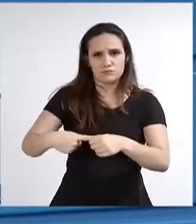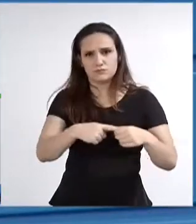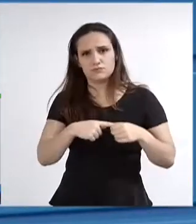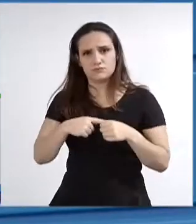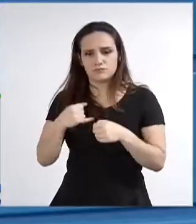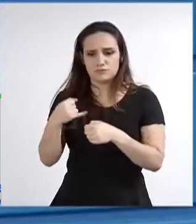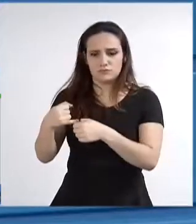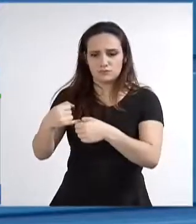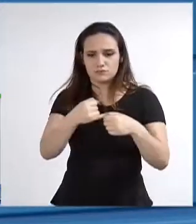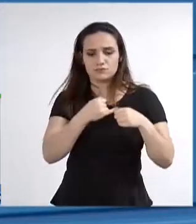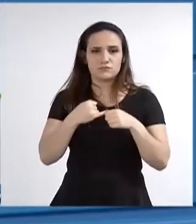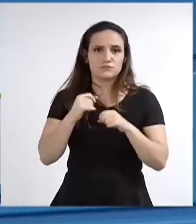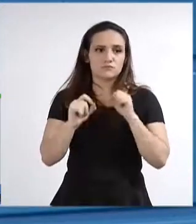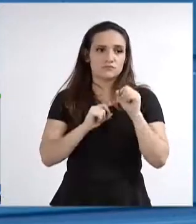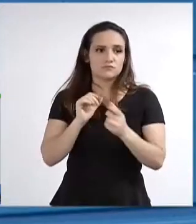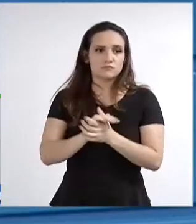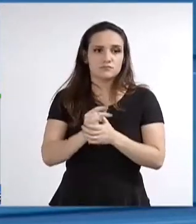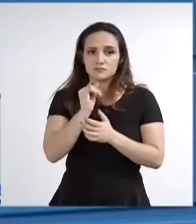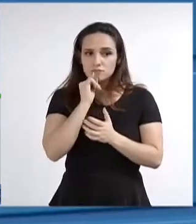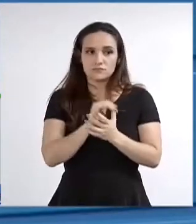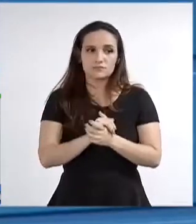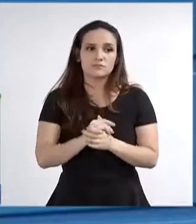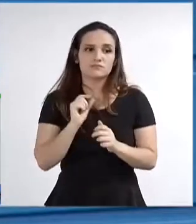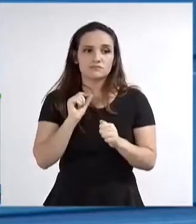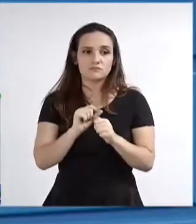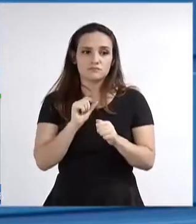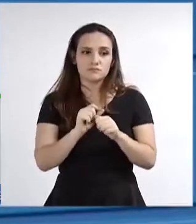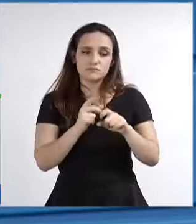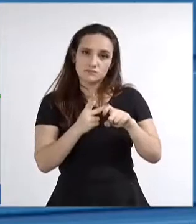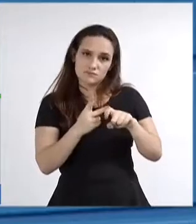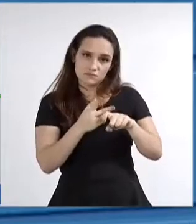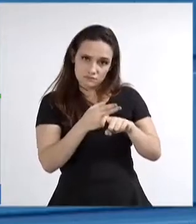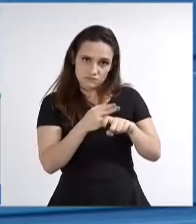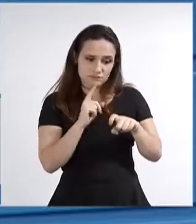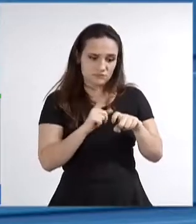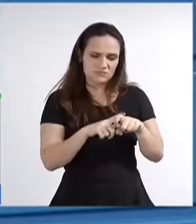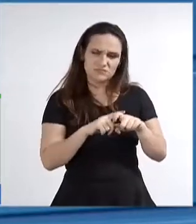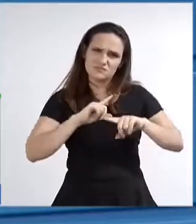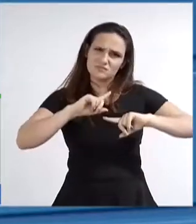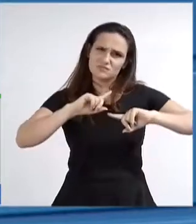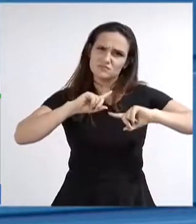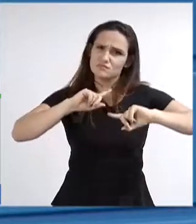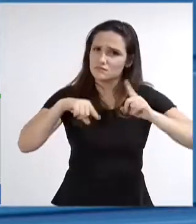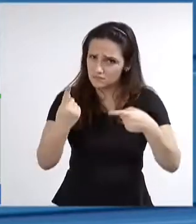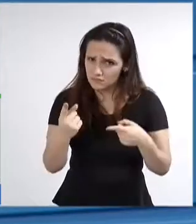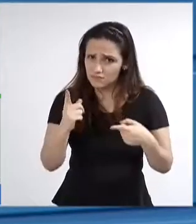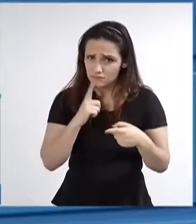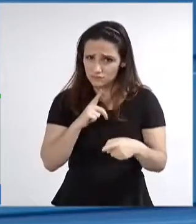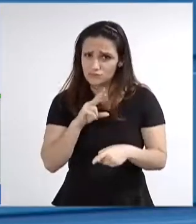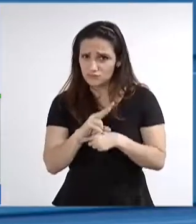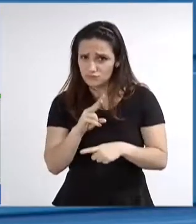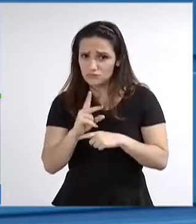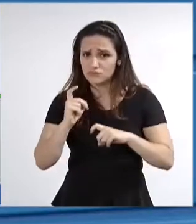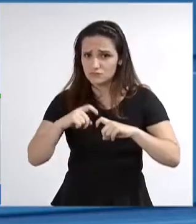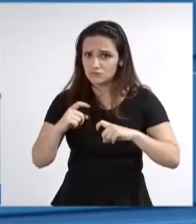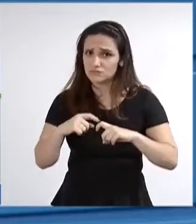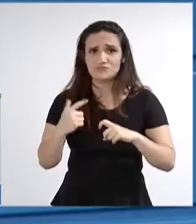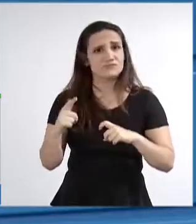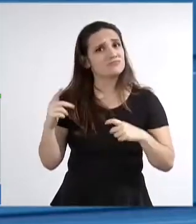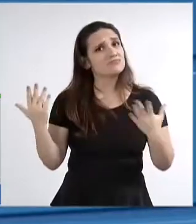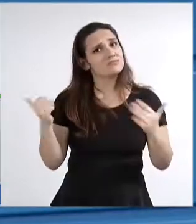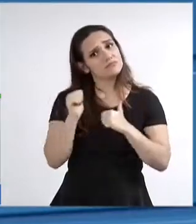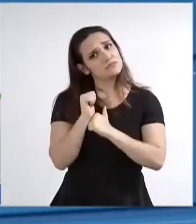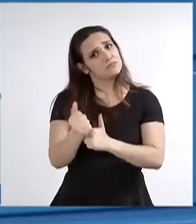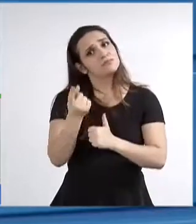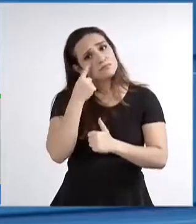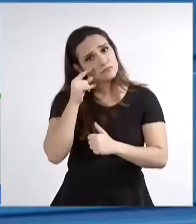problema é que, depois de realizados os procedimentos, não tem aquele cuidado do acompanhamento. Então,